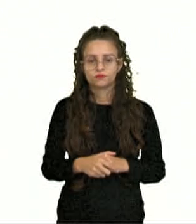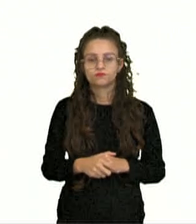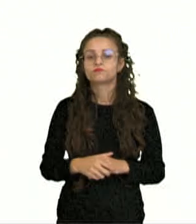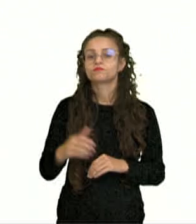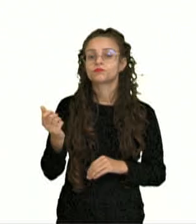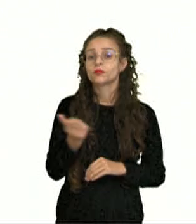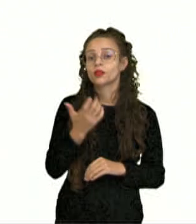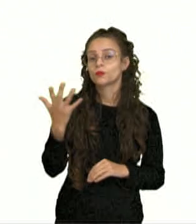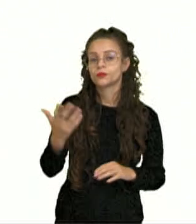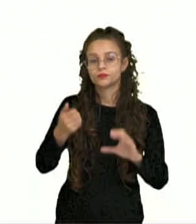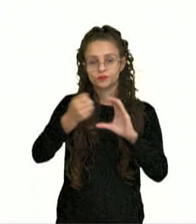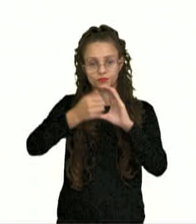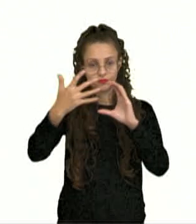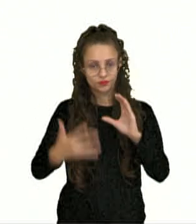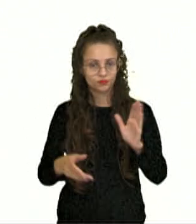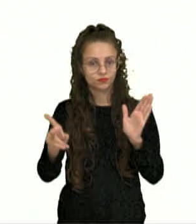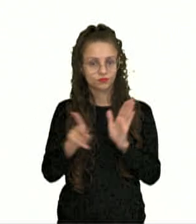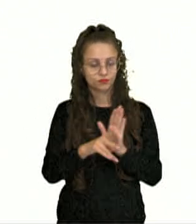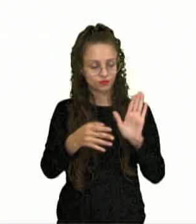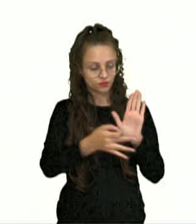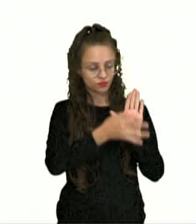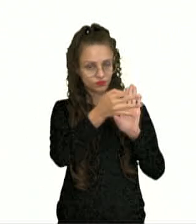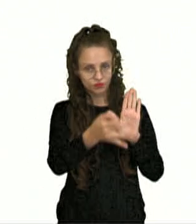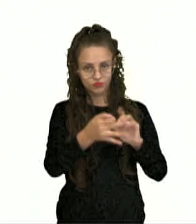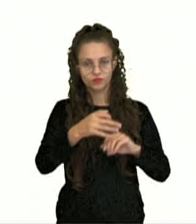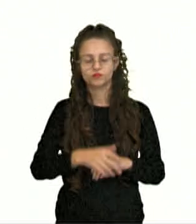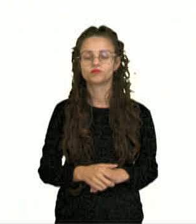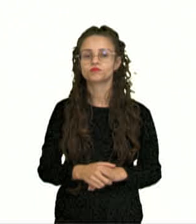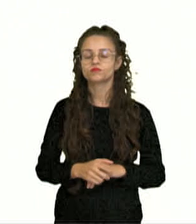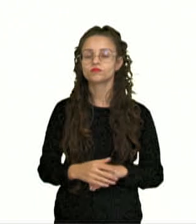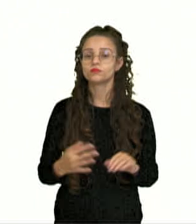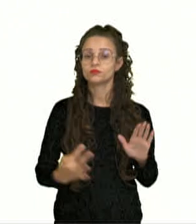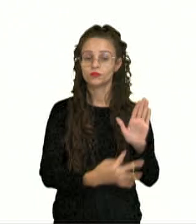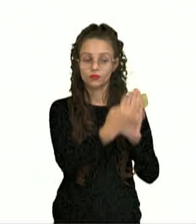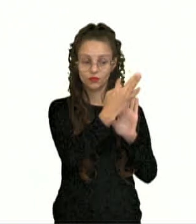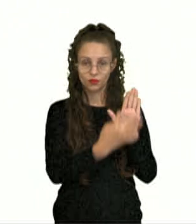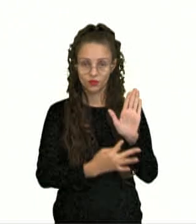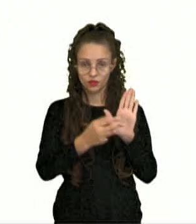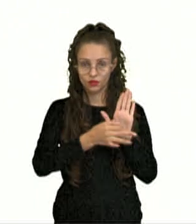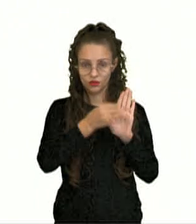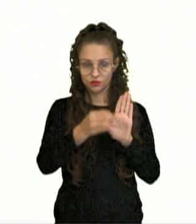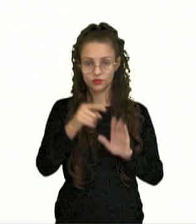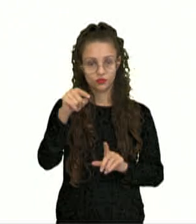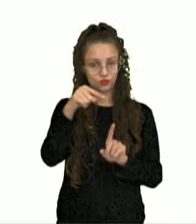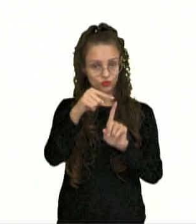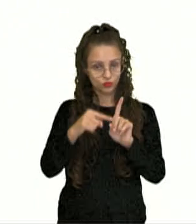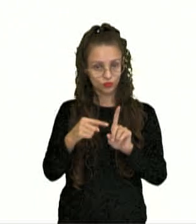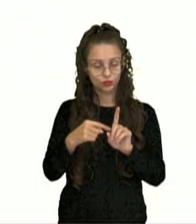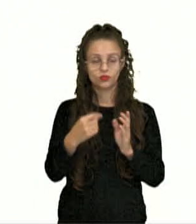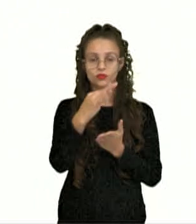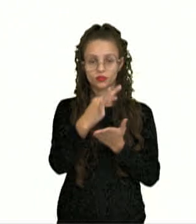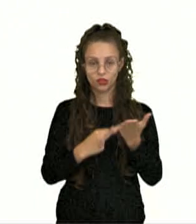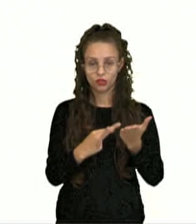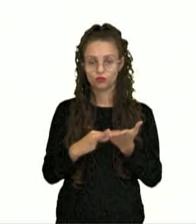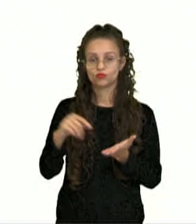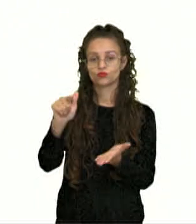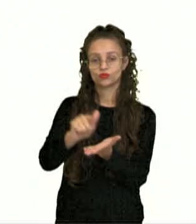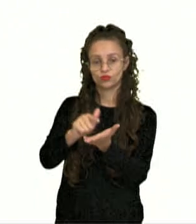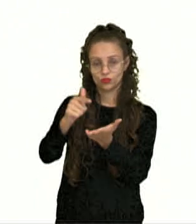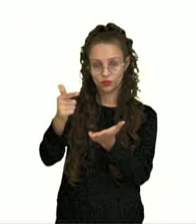Algumas características do editorial. O texto editorial é um tipo de texto jornalístico,